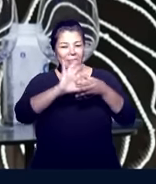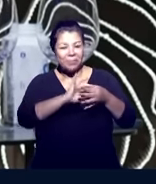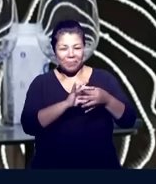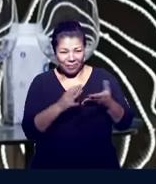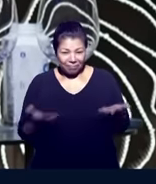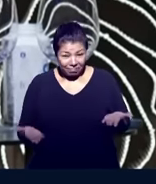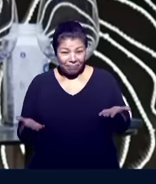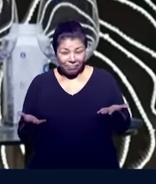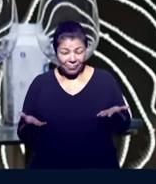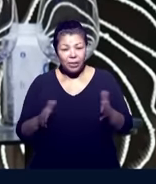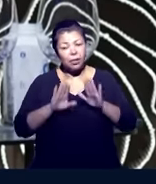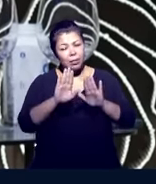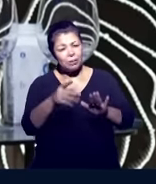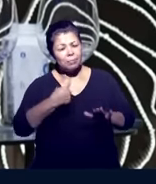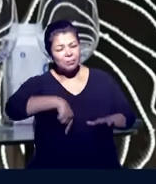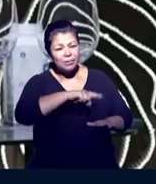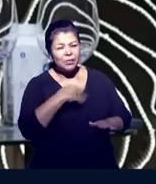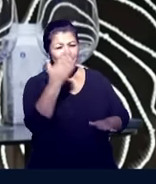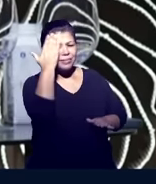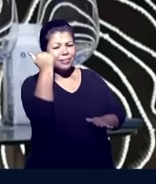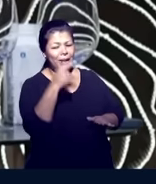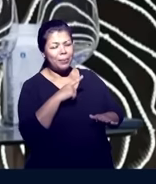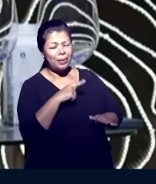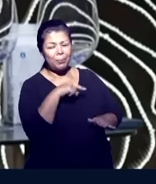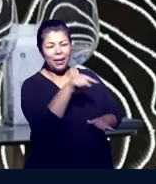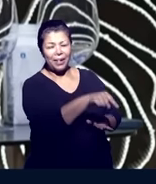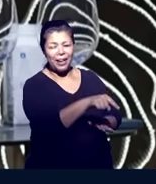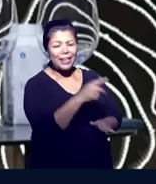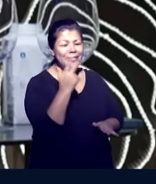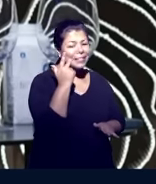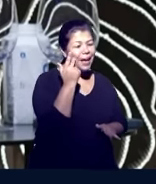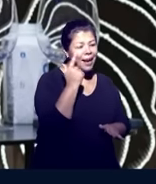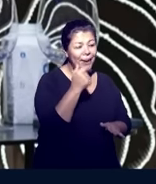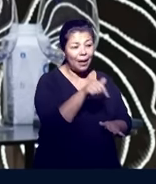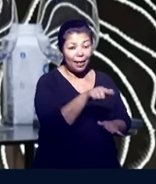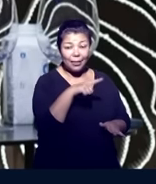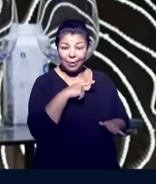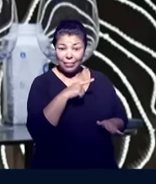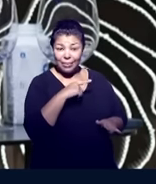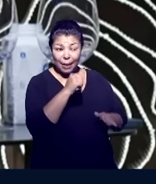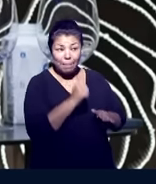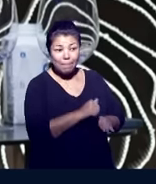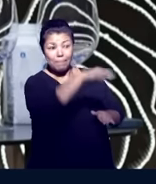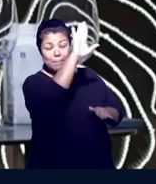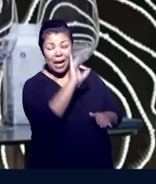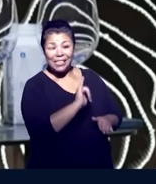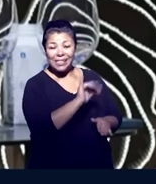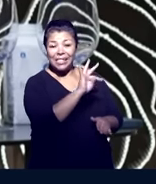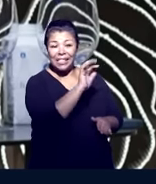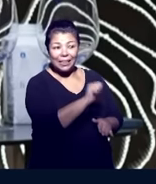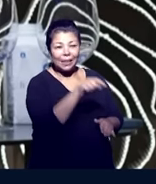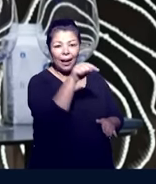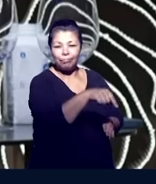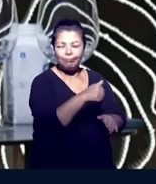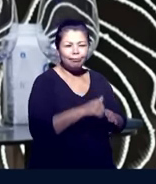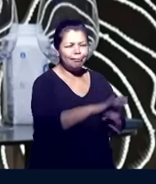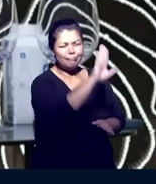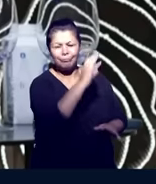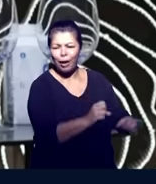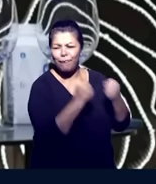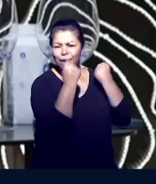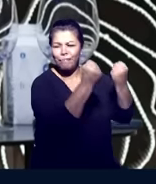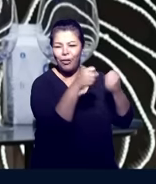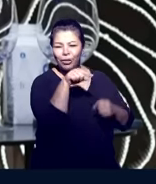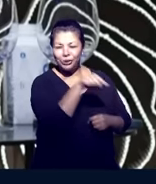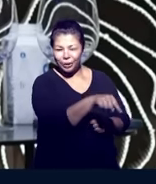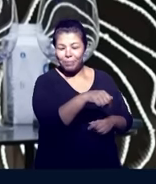gente no ITA no Rio de Janeiro do Ceará do que no Rio de Janeiro você vai abrir uma unidade do Ita no Ceará então O talento tá bem distribuído